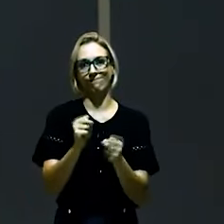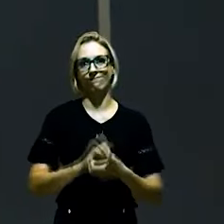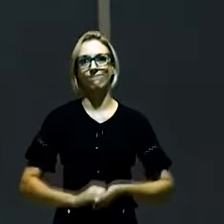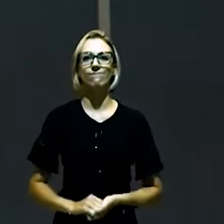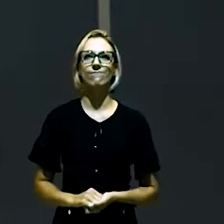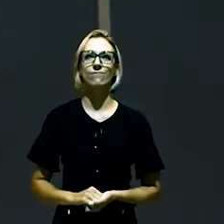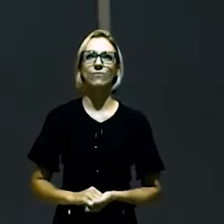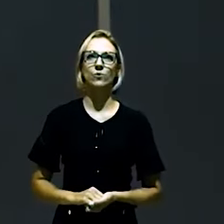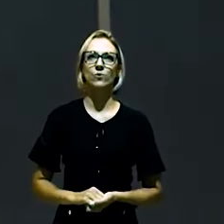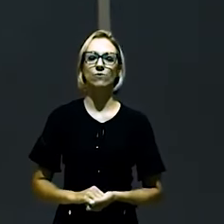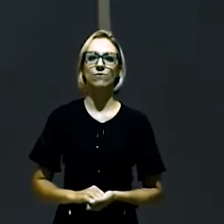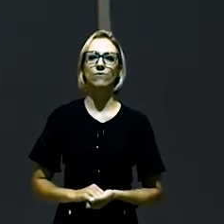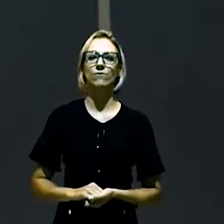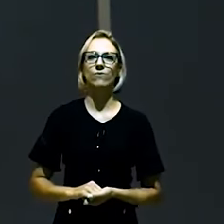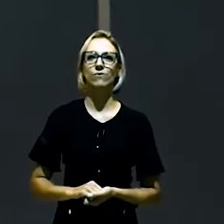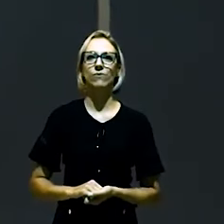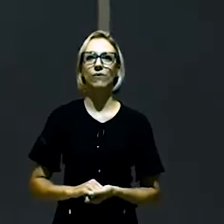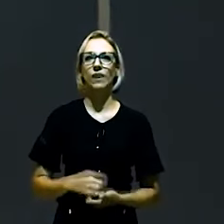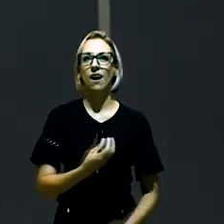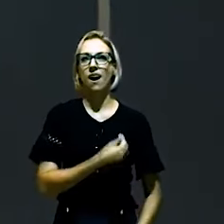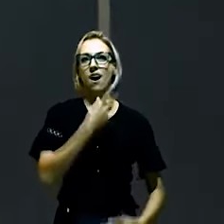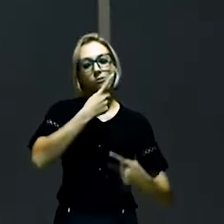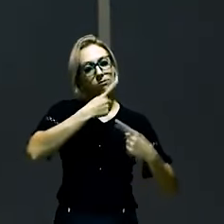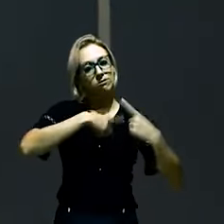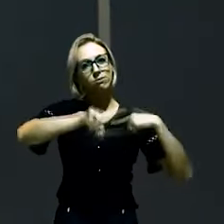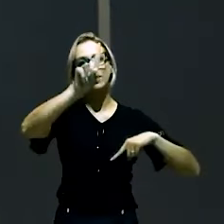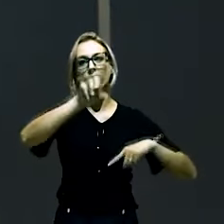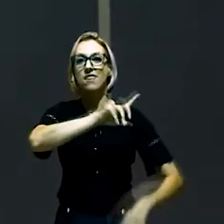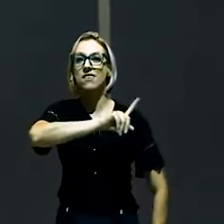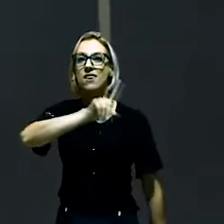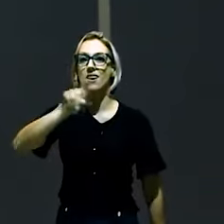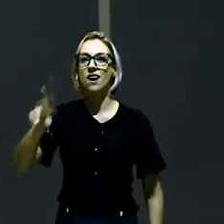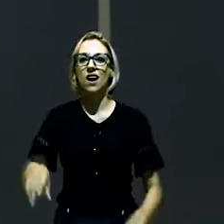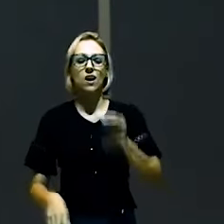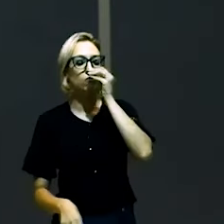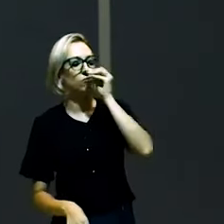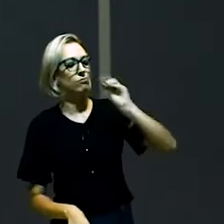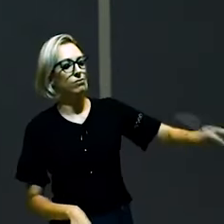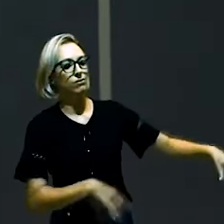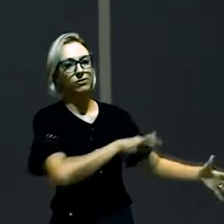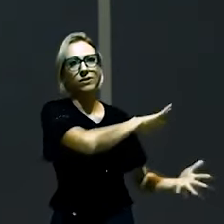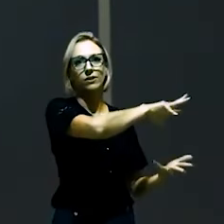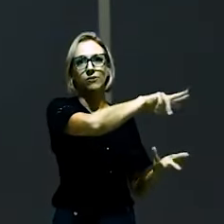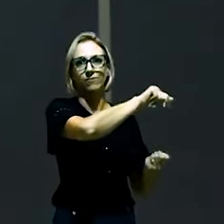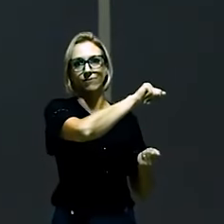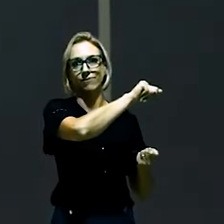mudar de forma total. E você abandonar todas essas coisas.